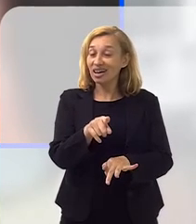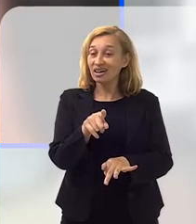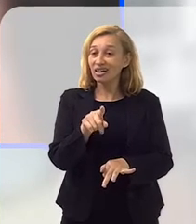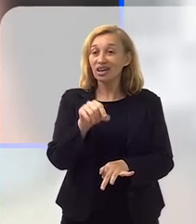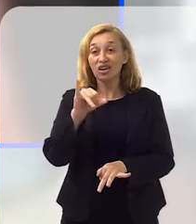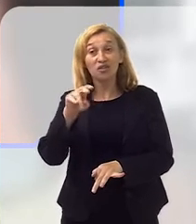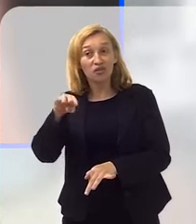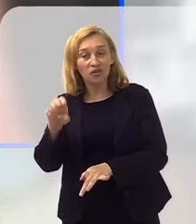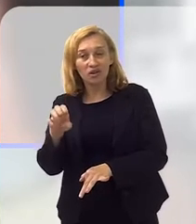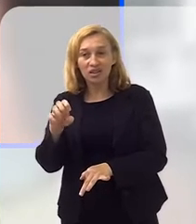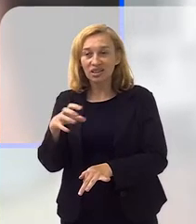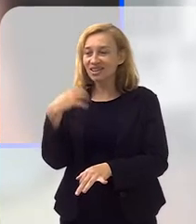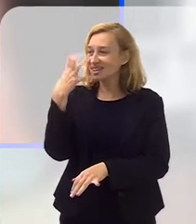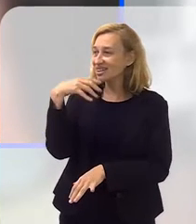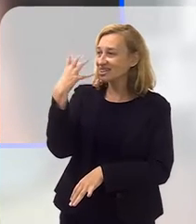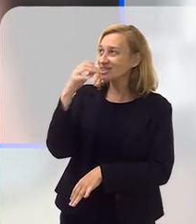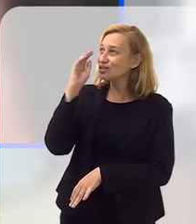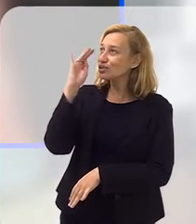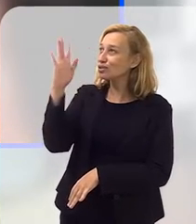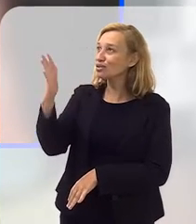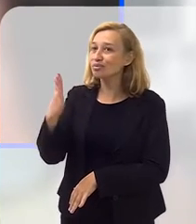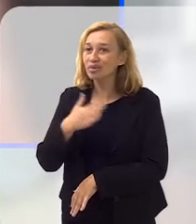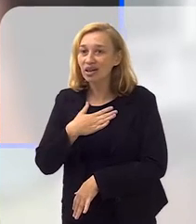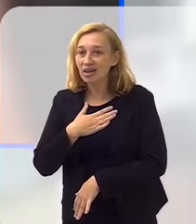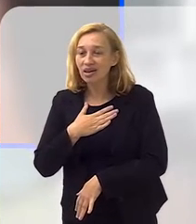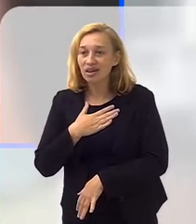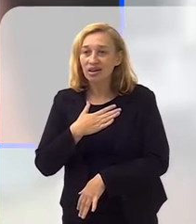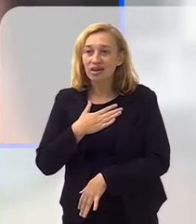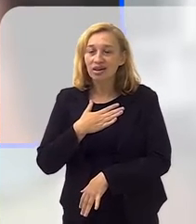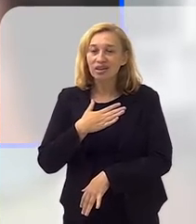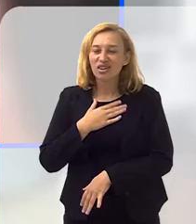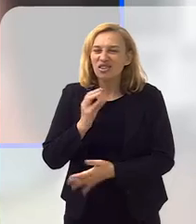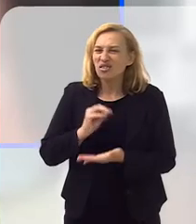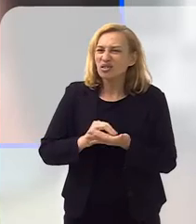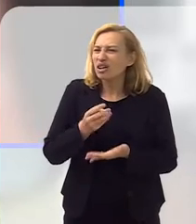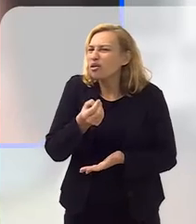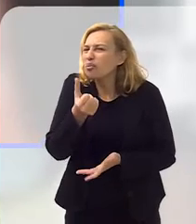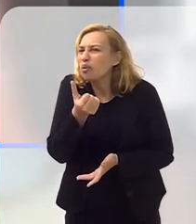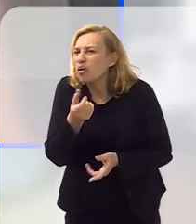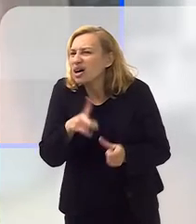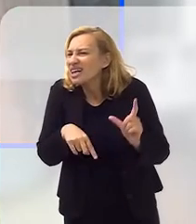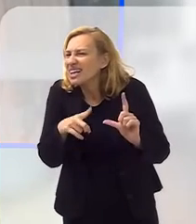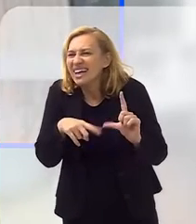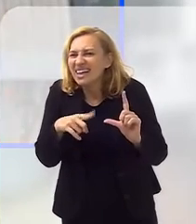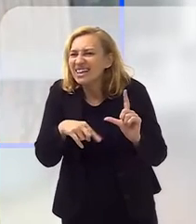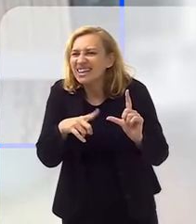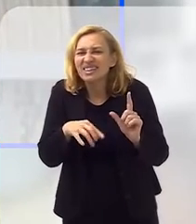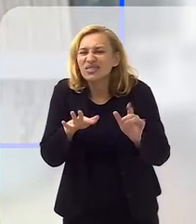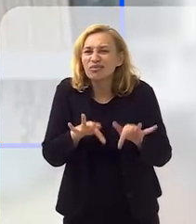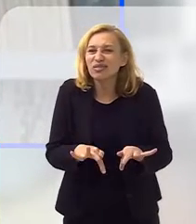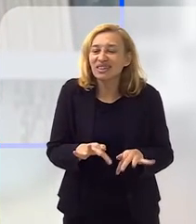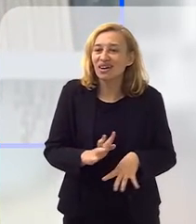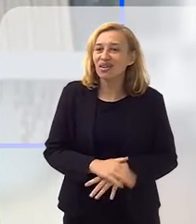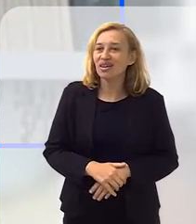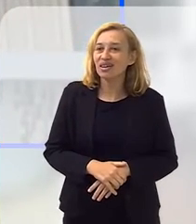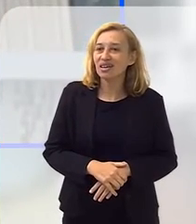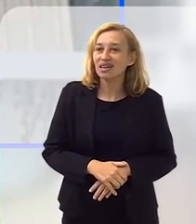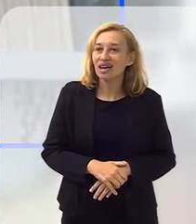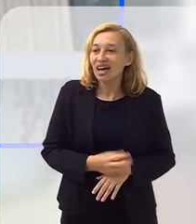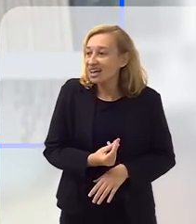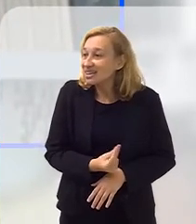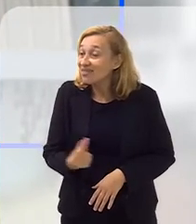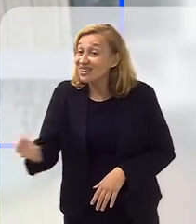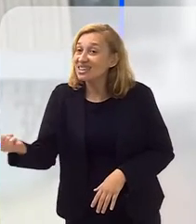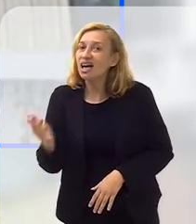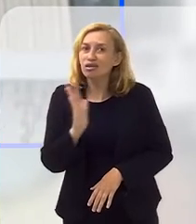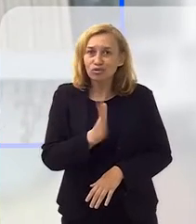daquele encontro, Dona Ivone cantarolou Sonho Meu, ainda inacabado, faltava naquela penteada final. E